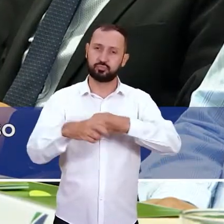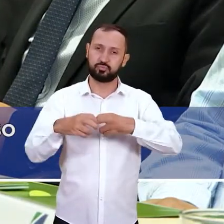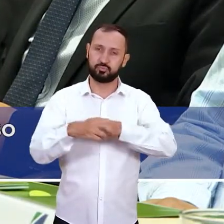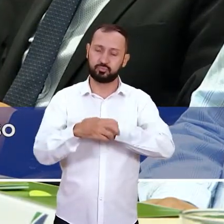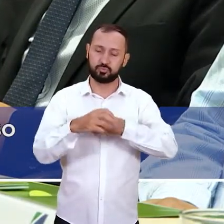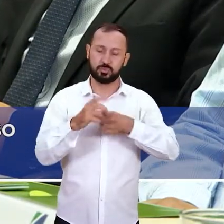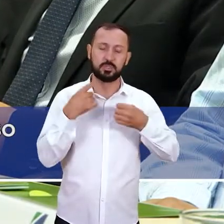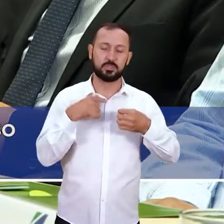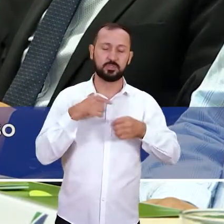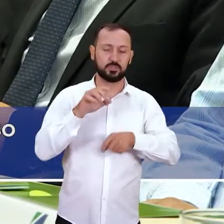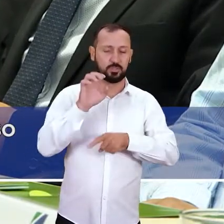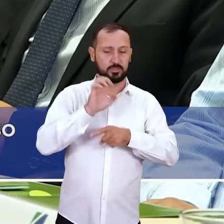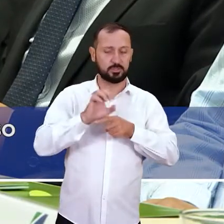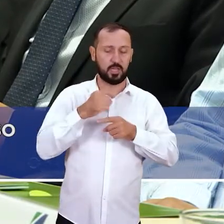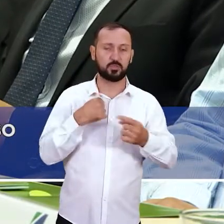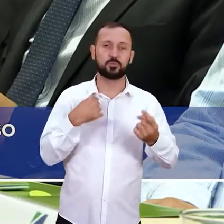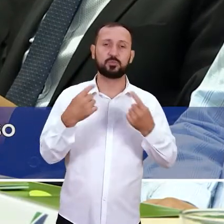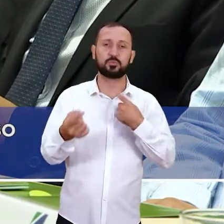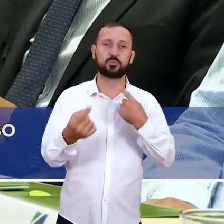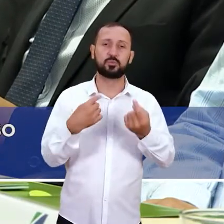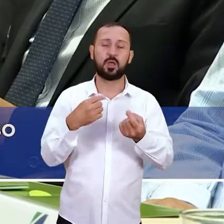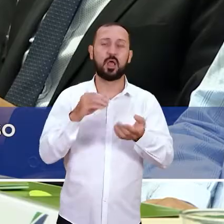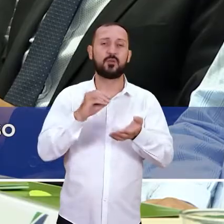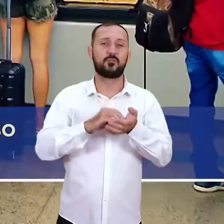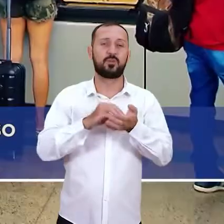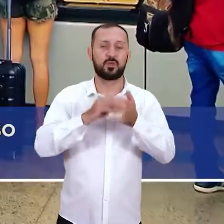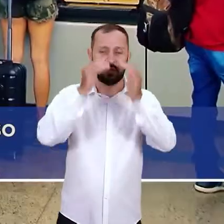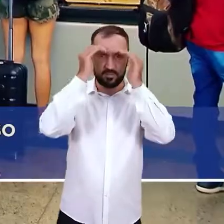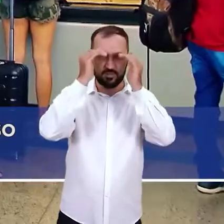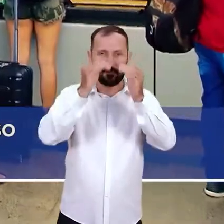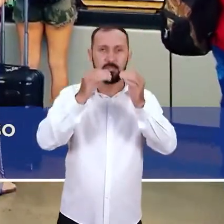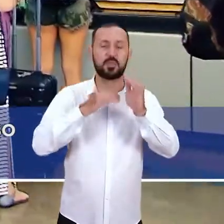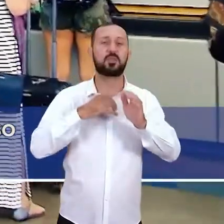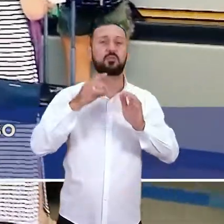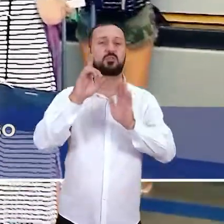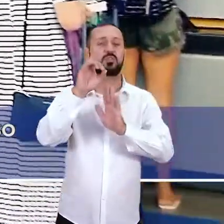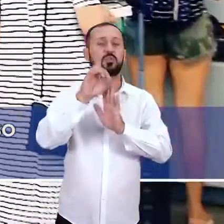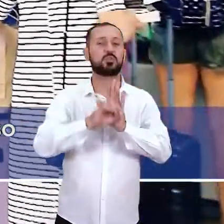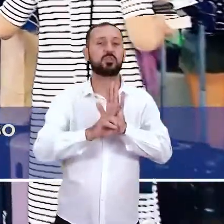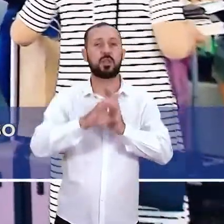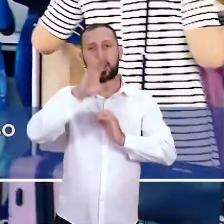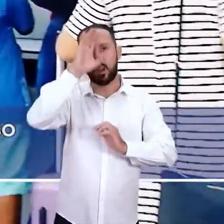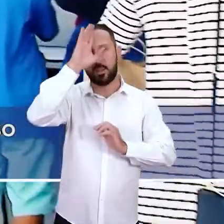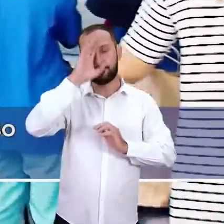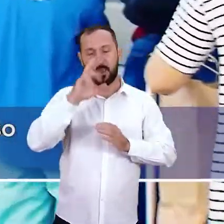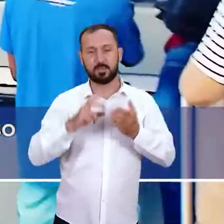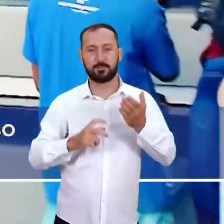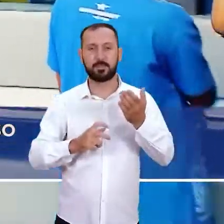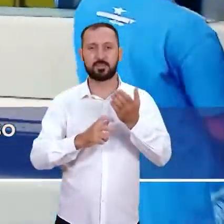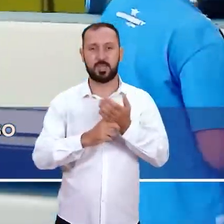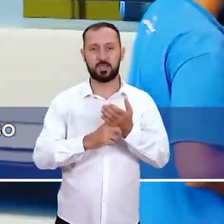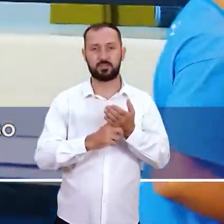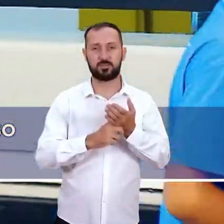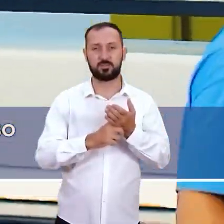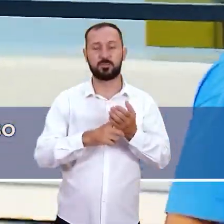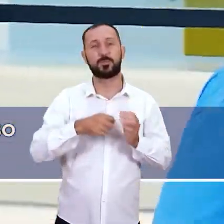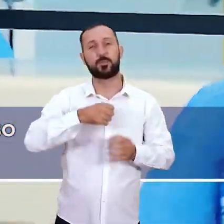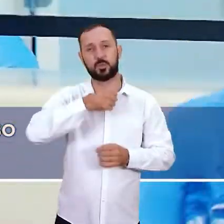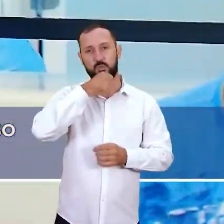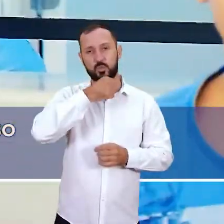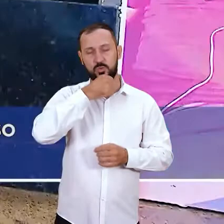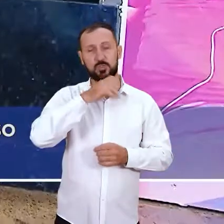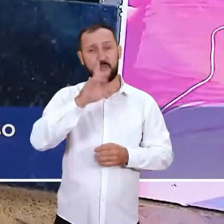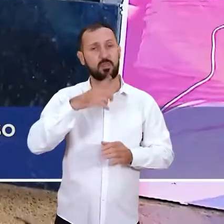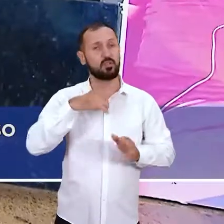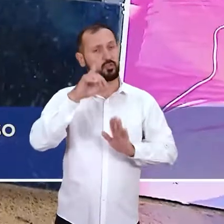de transporte rodoviário interestadual de passageiros o desrespeito na concessão da gratuidade de passagens aos